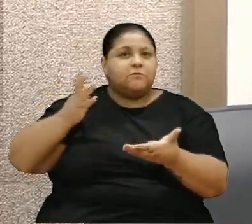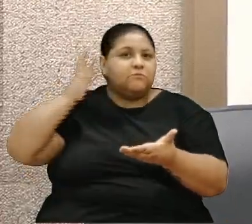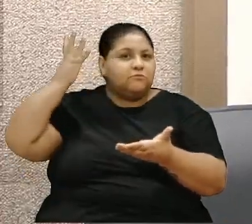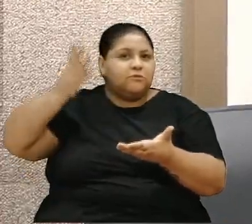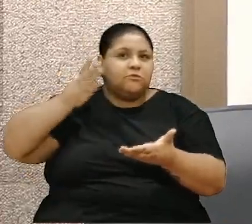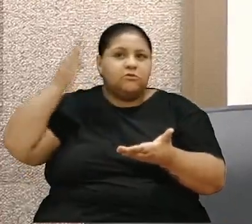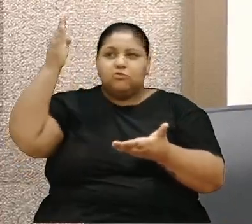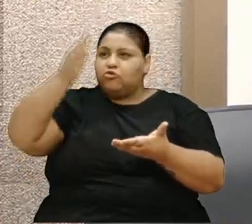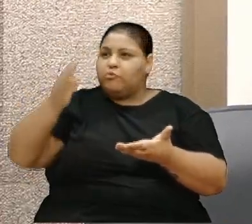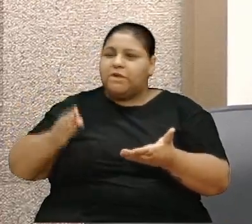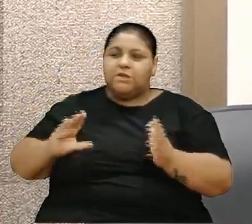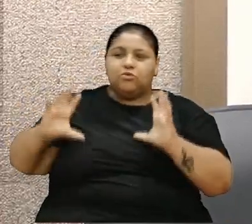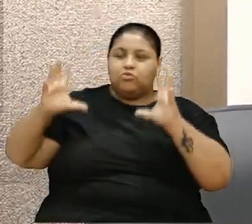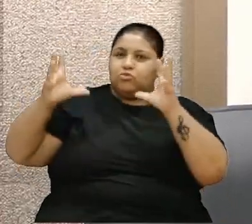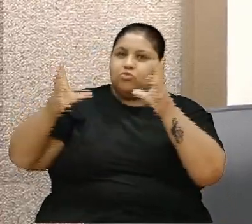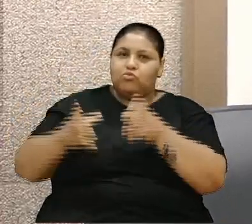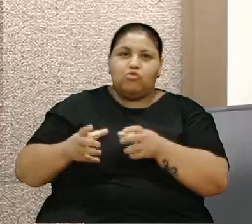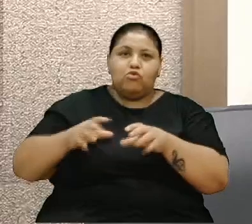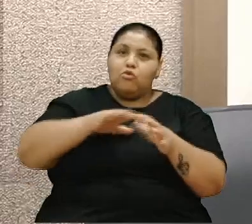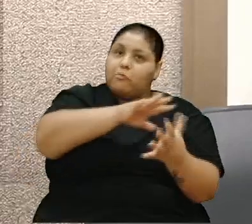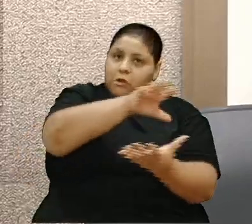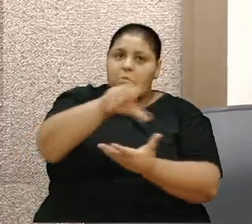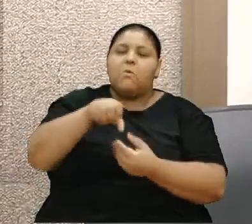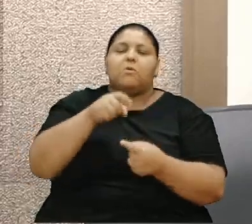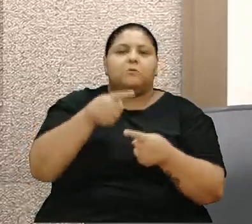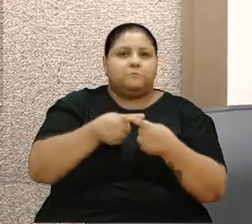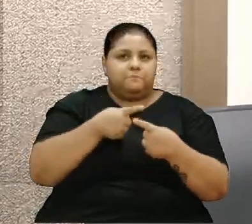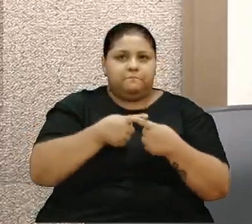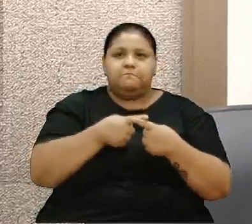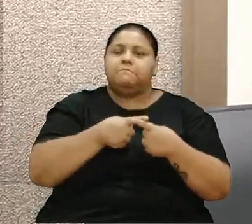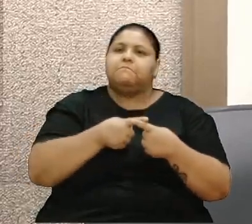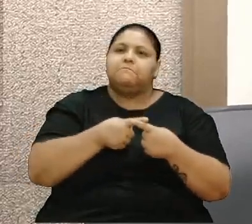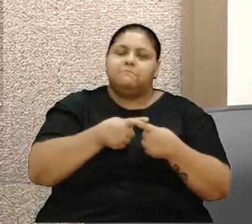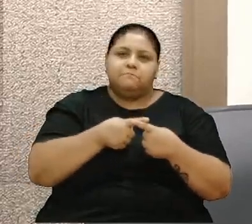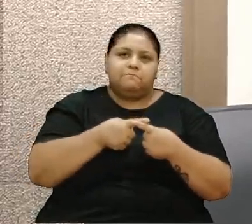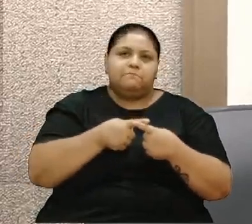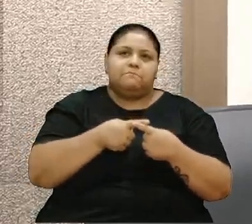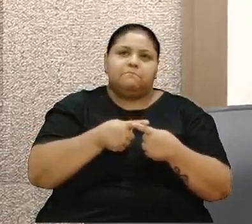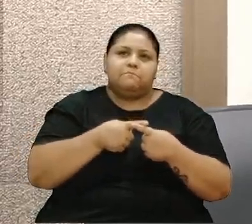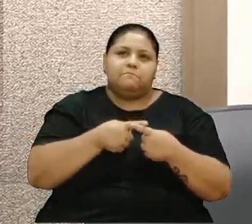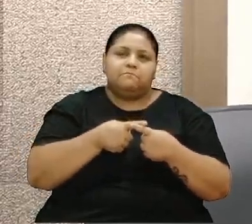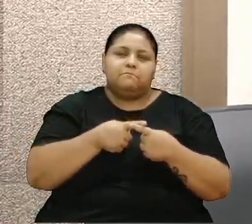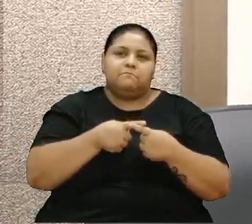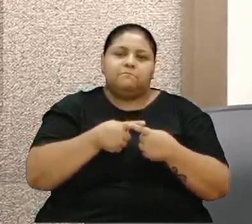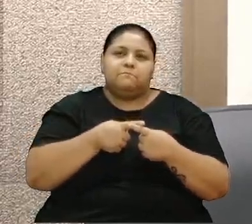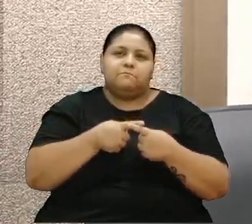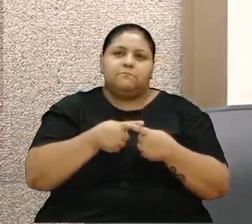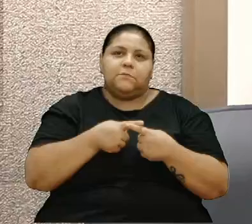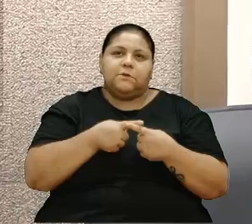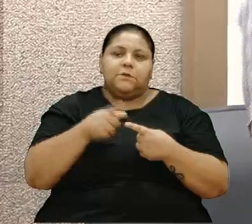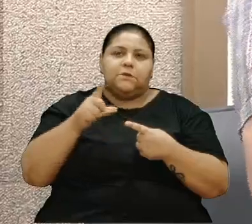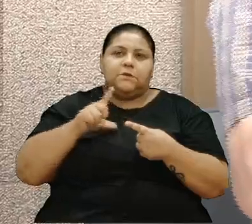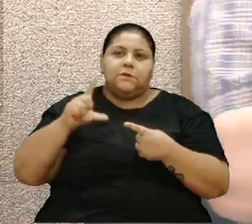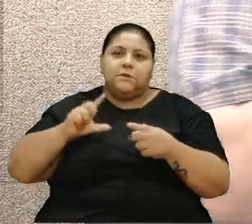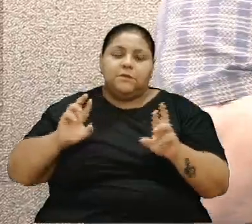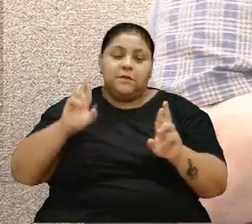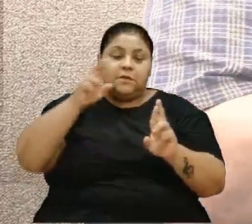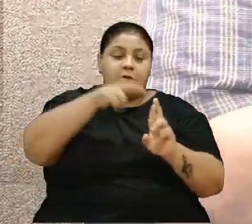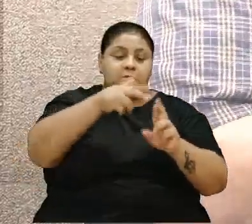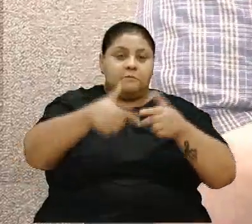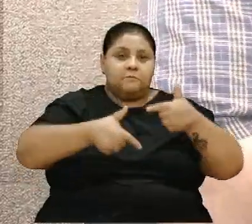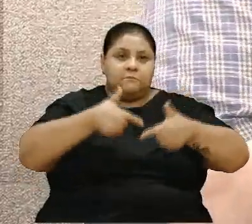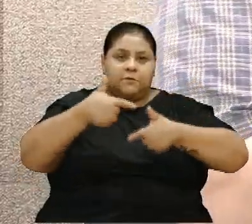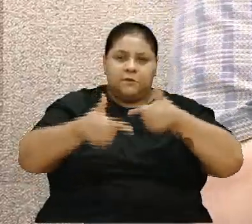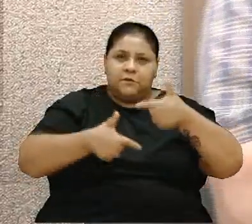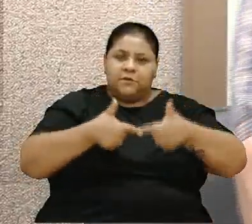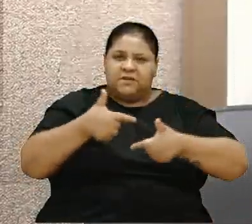Brasil inteiro e pelo mundo até, né, em cima das referências dos trabalhos que tem realizou